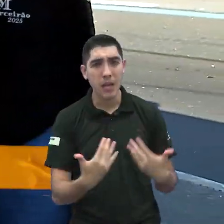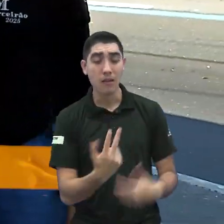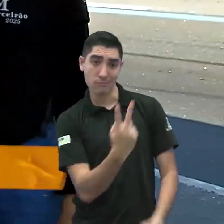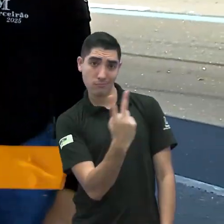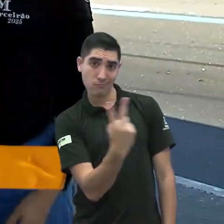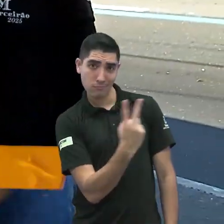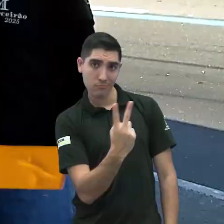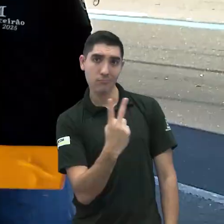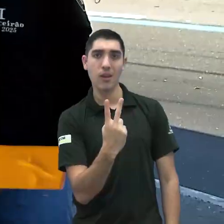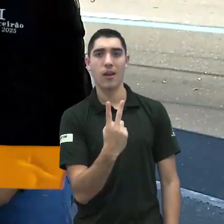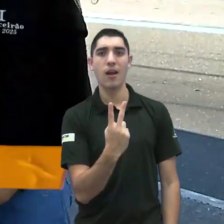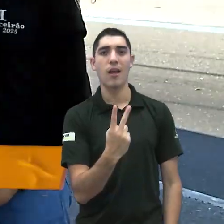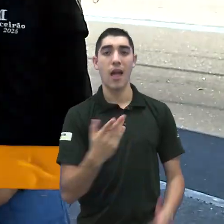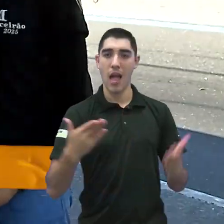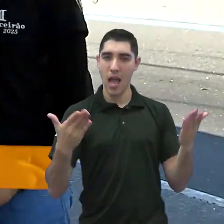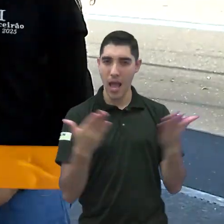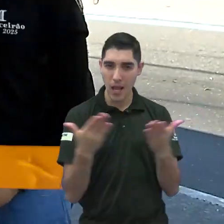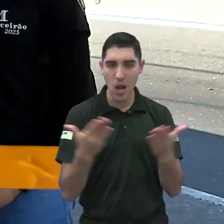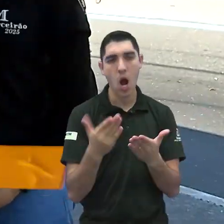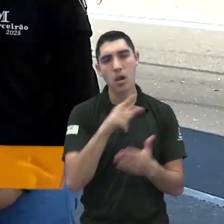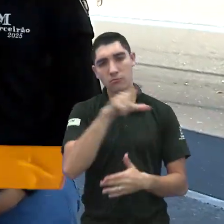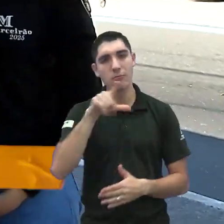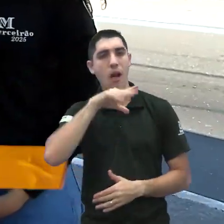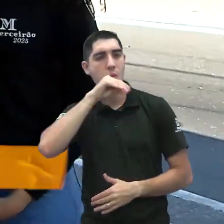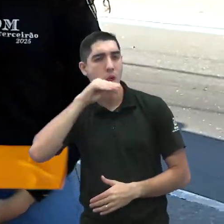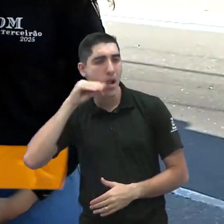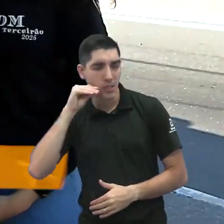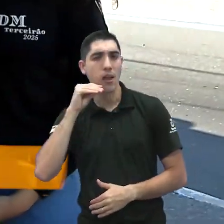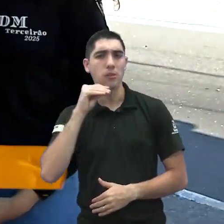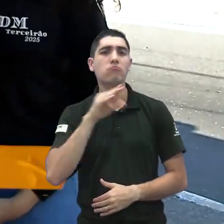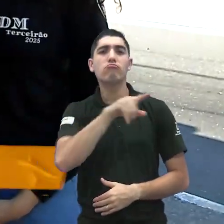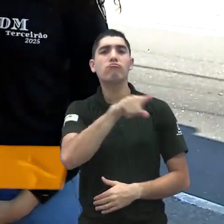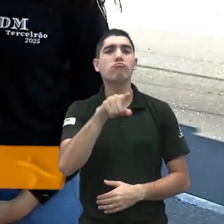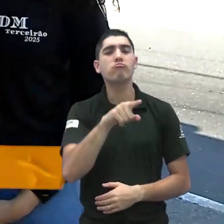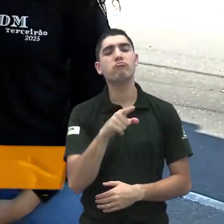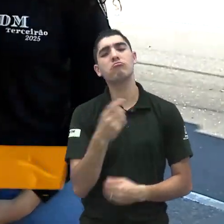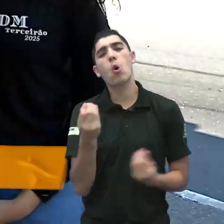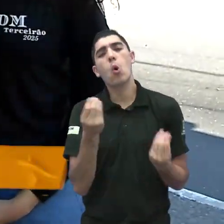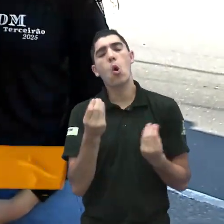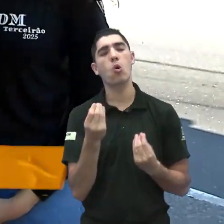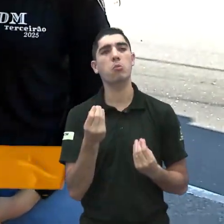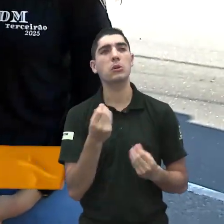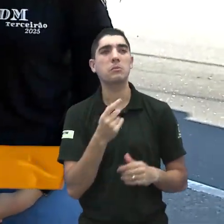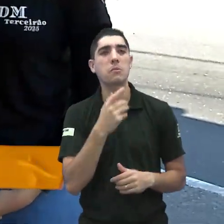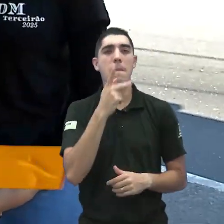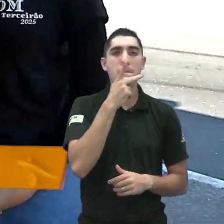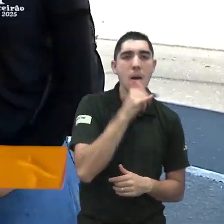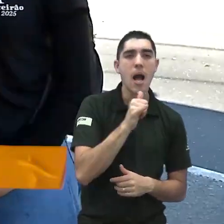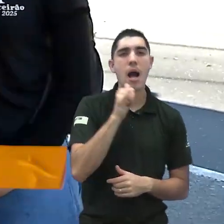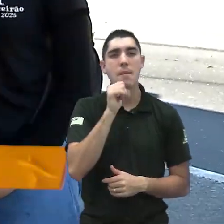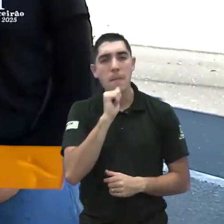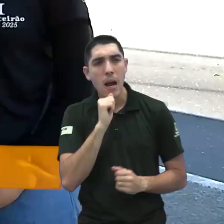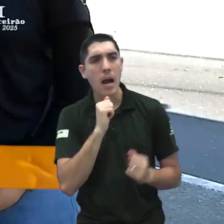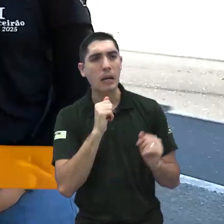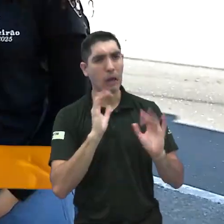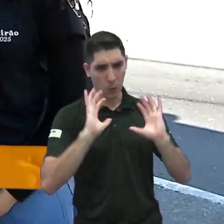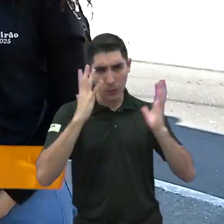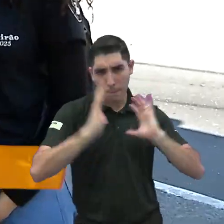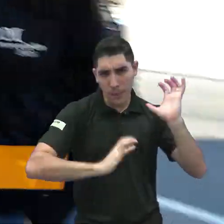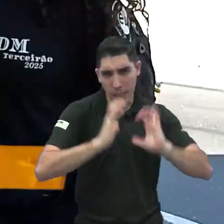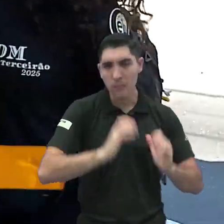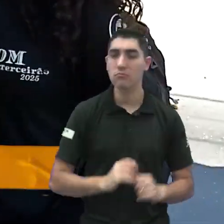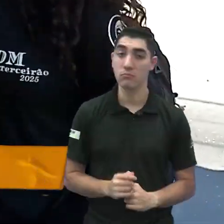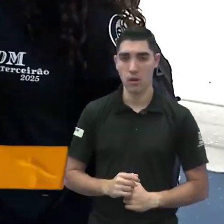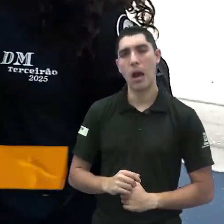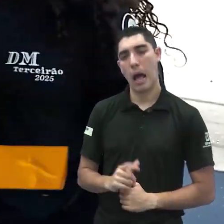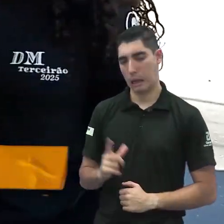vocês que estão passando aí por esse período de adolescência, como é que é, né, contar com os pais ali naquele momento? Tem muita discussão?